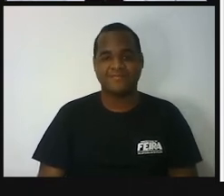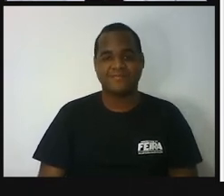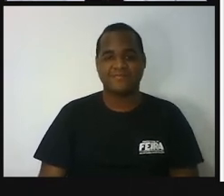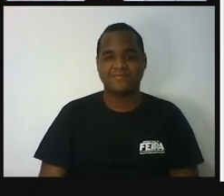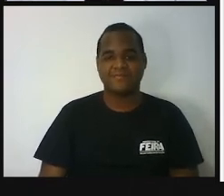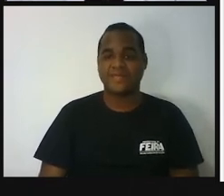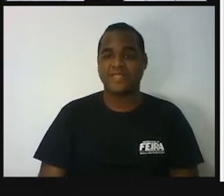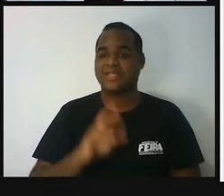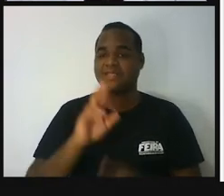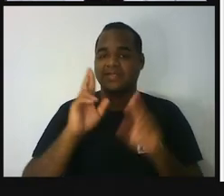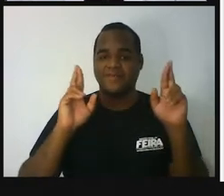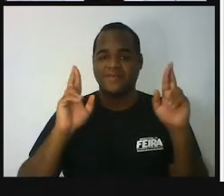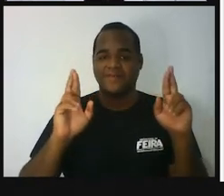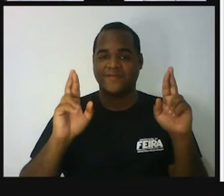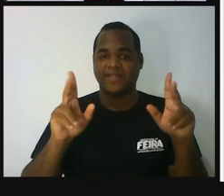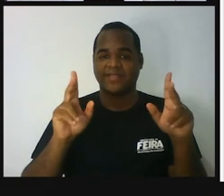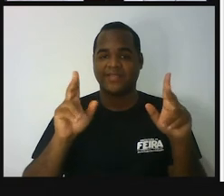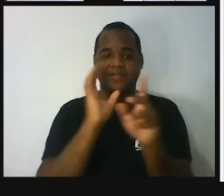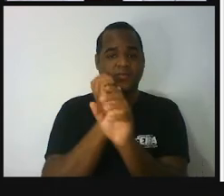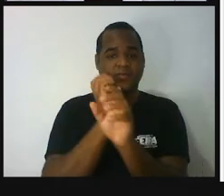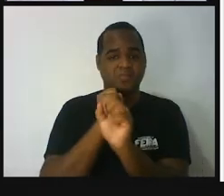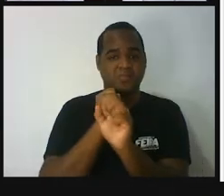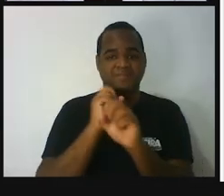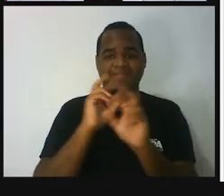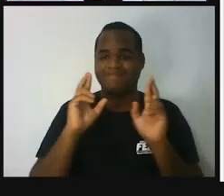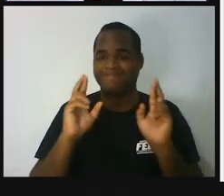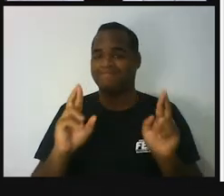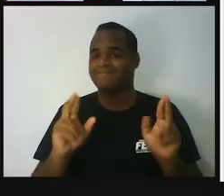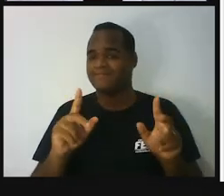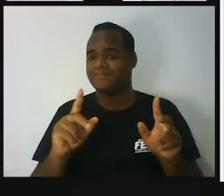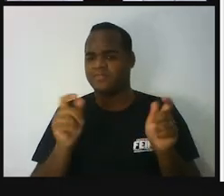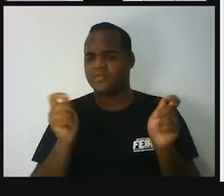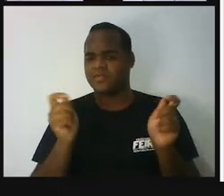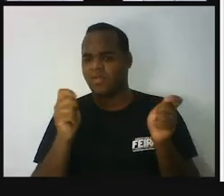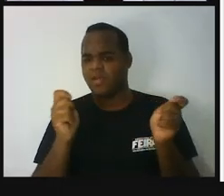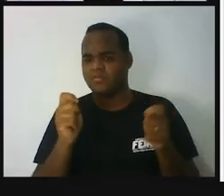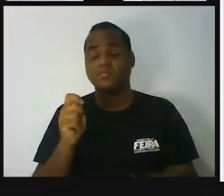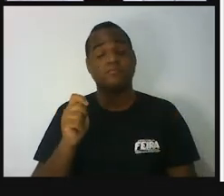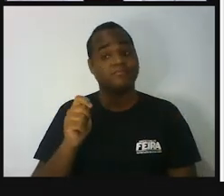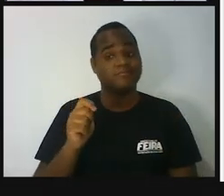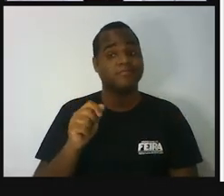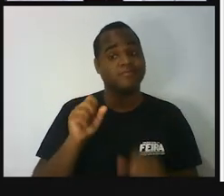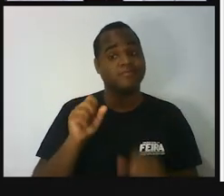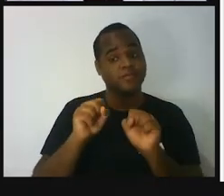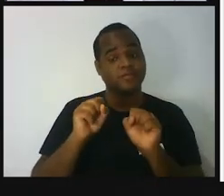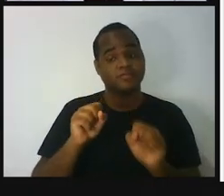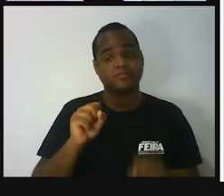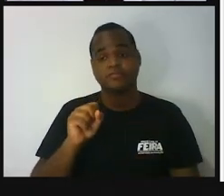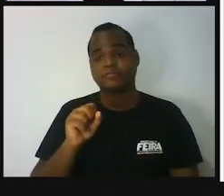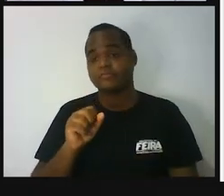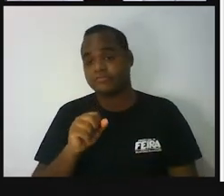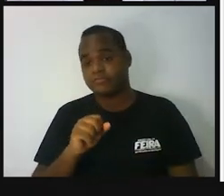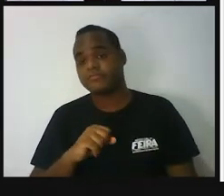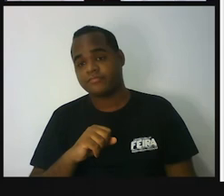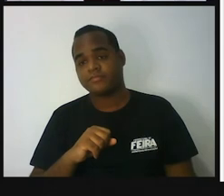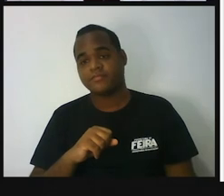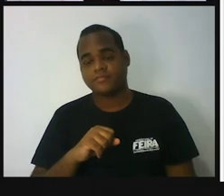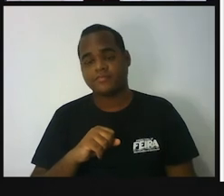Já deu diferente. Ih, pode, professor? Pode, né?